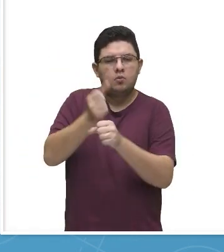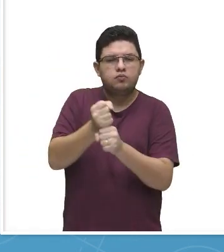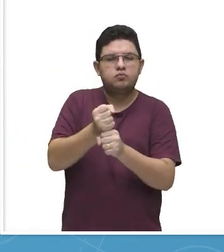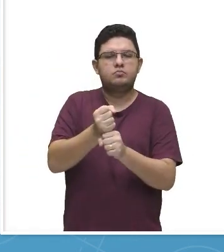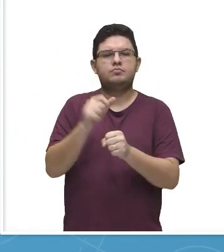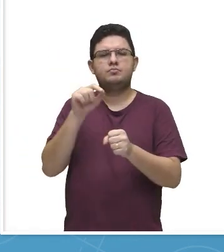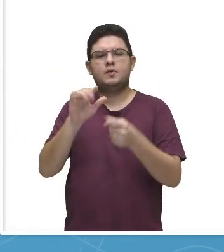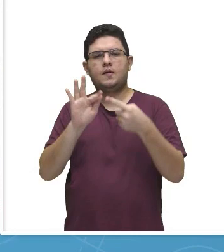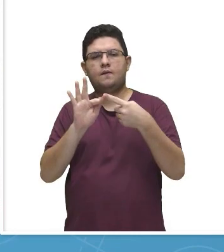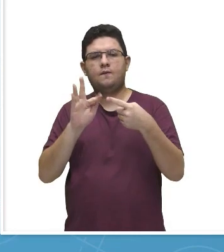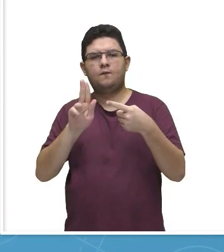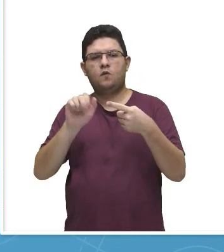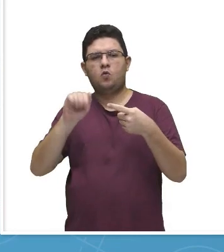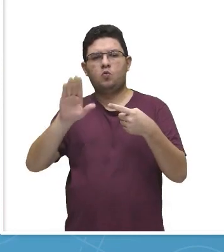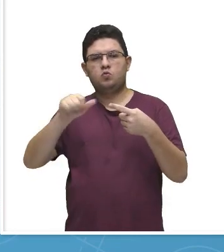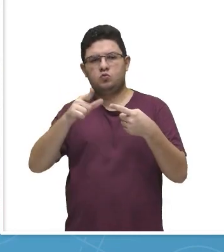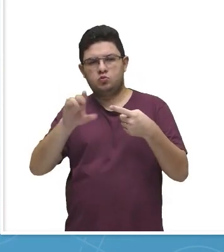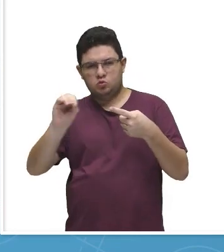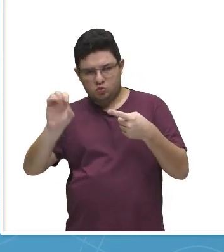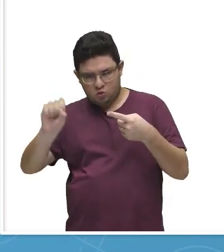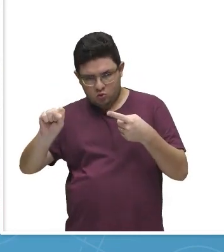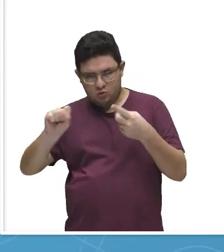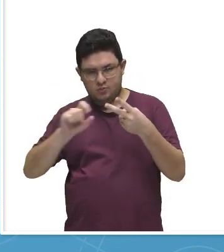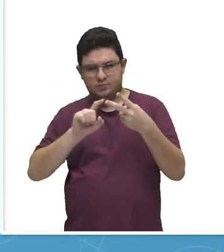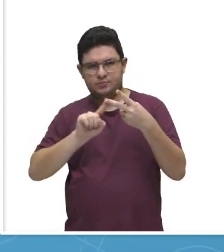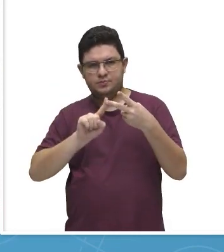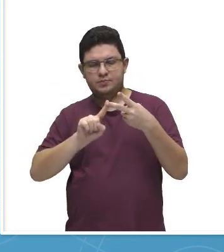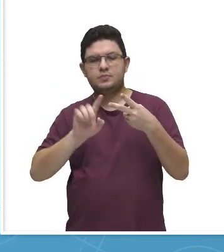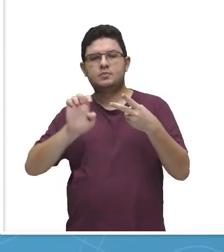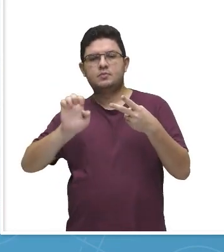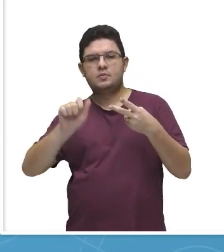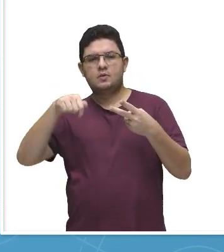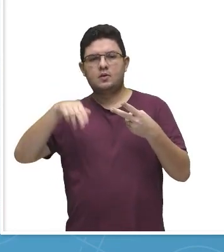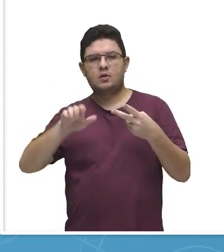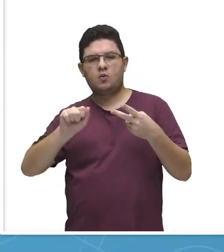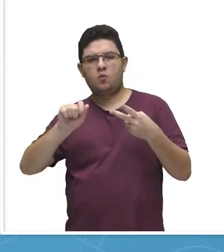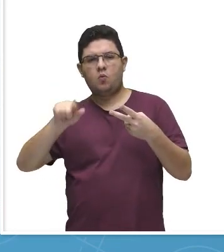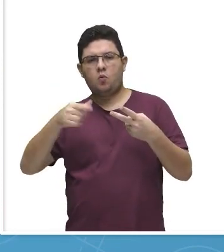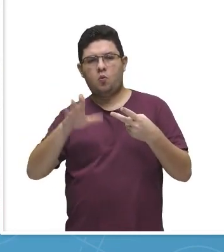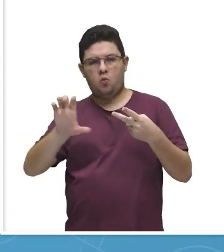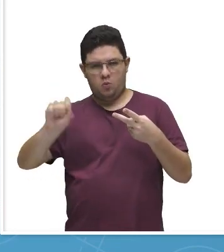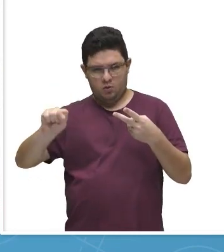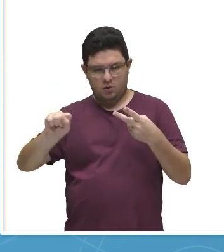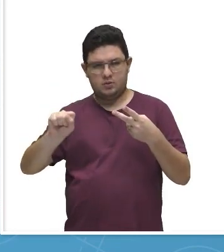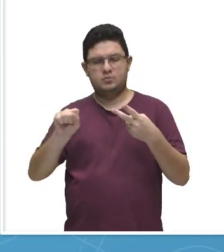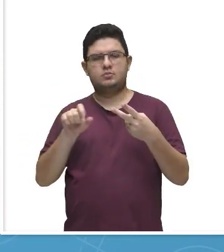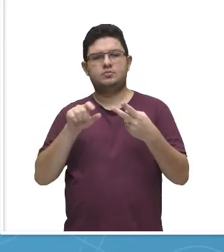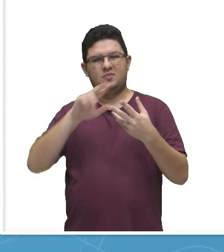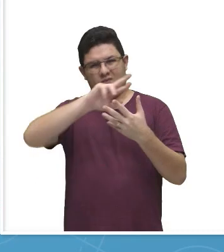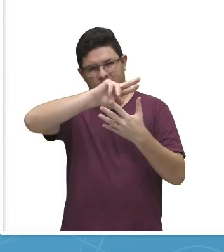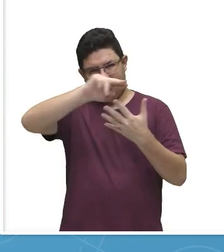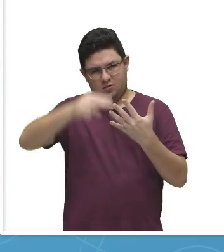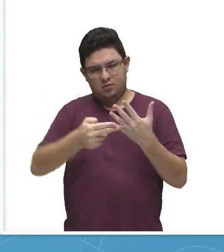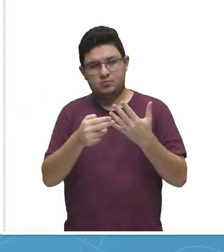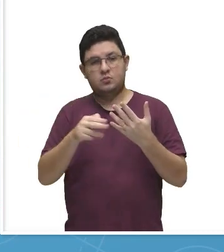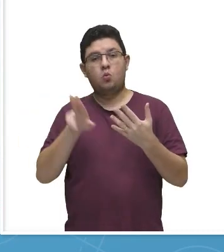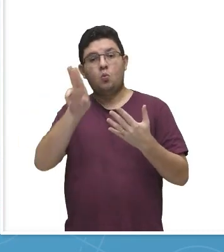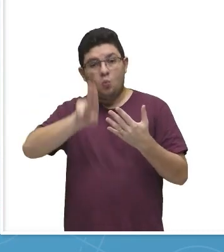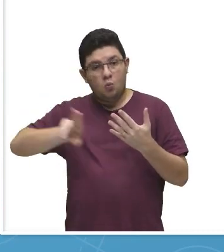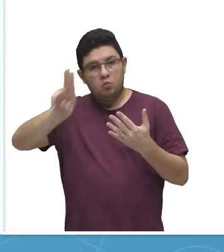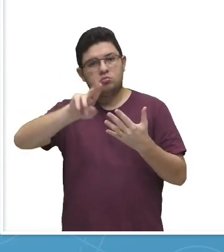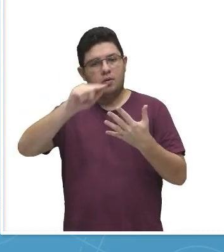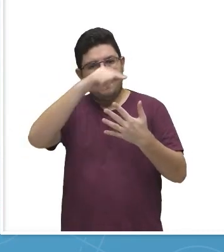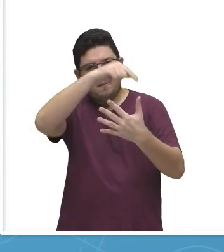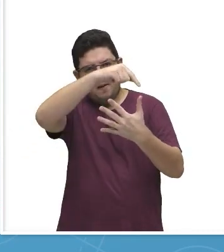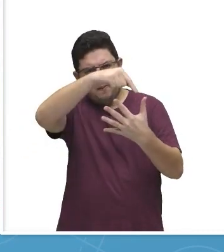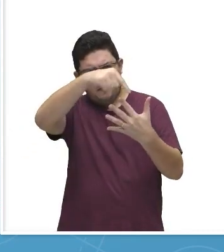de funções e equações exponenciais, funções, equações, logaritmas e por aí vai. Então, são recursos que